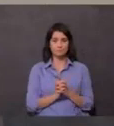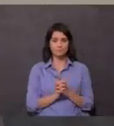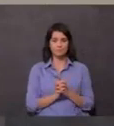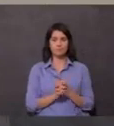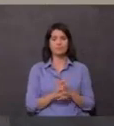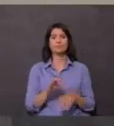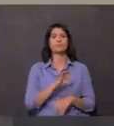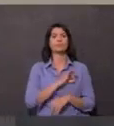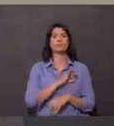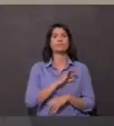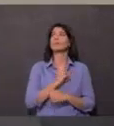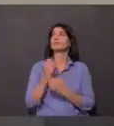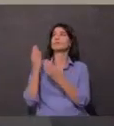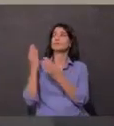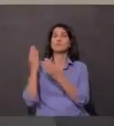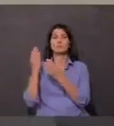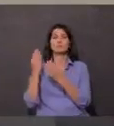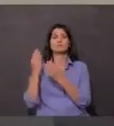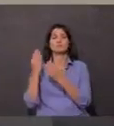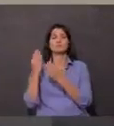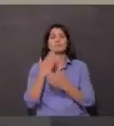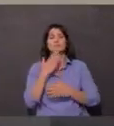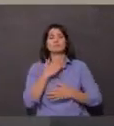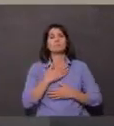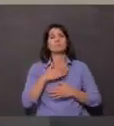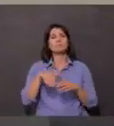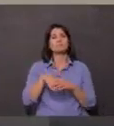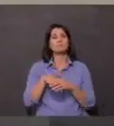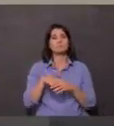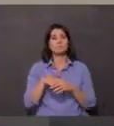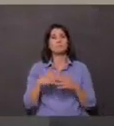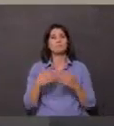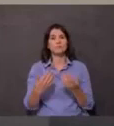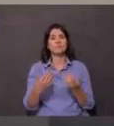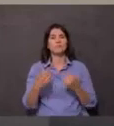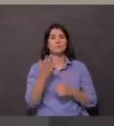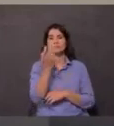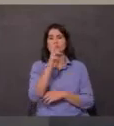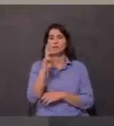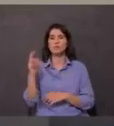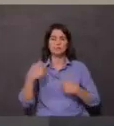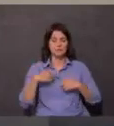Senhor, que nos fizestes participar no sacramento da redenção eterna,